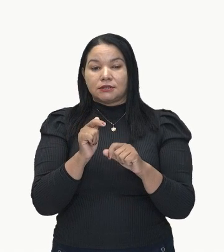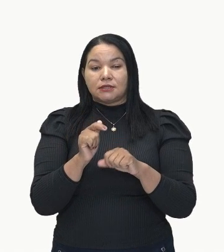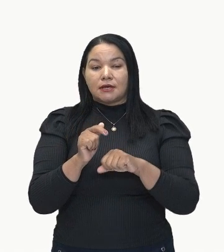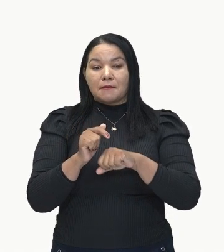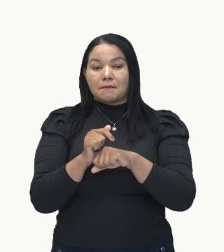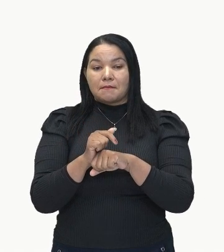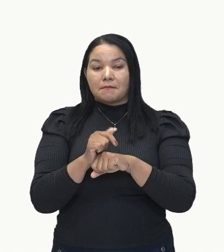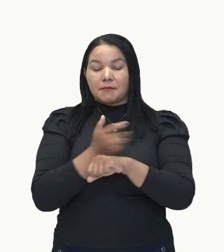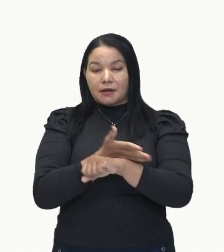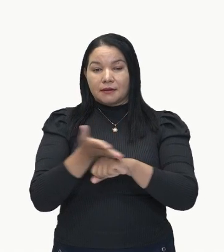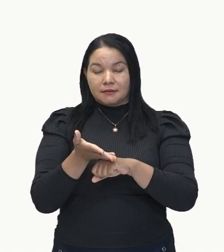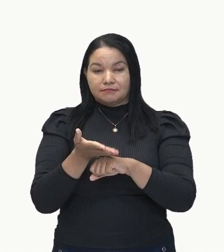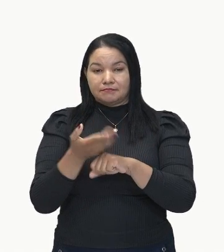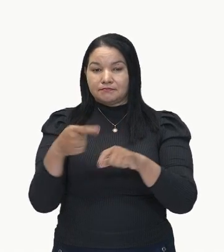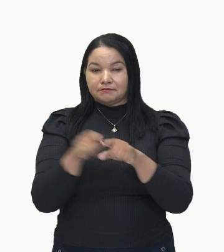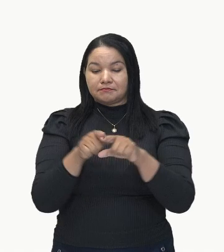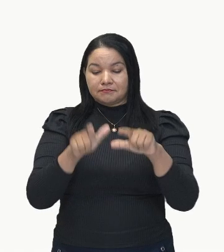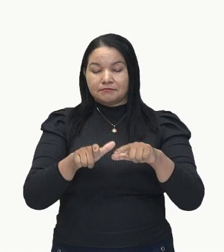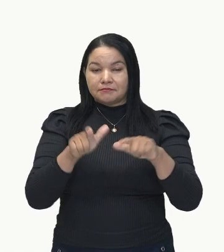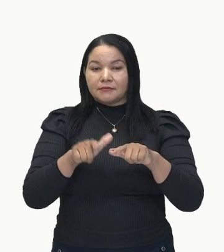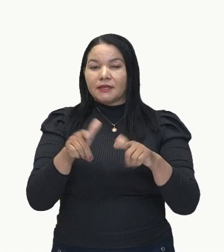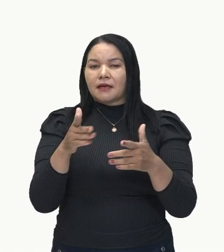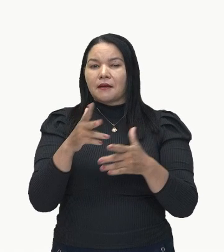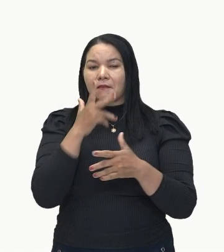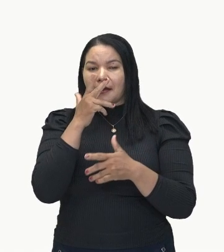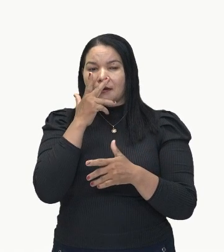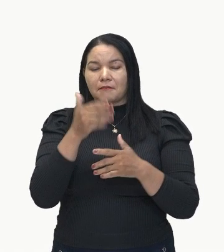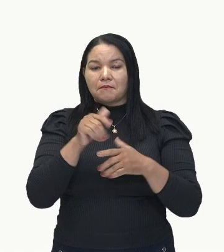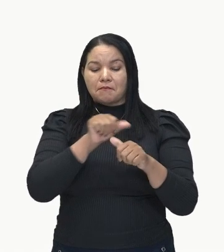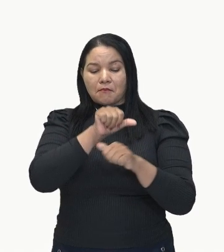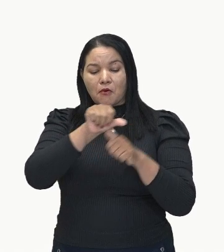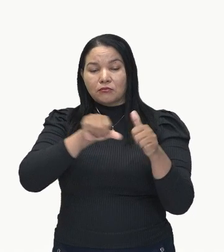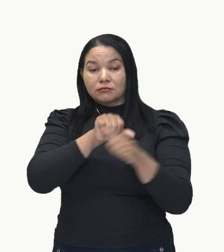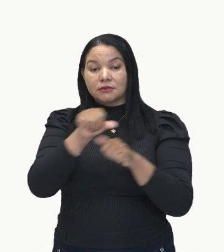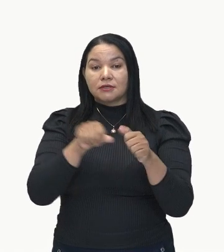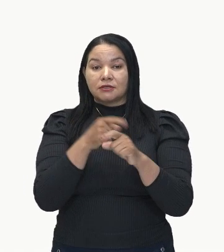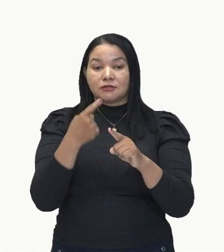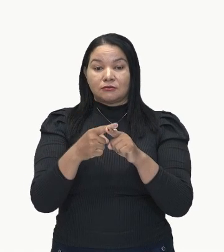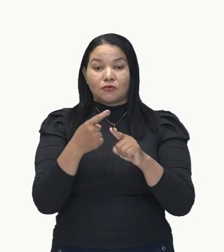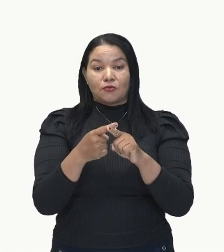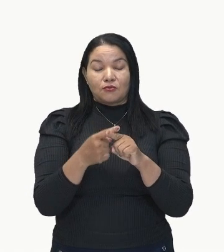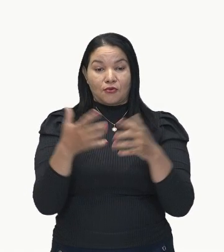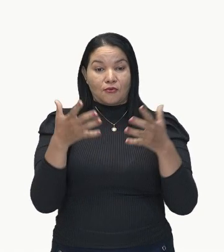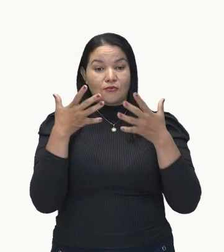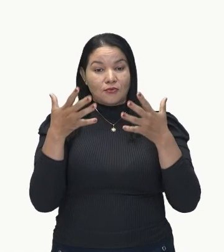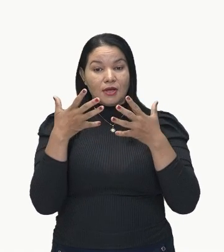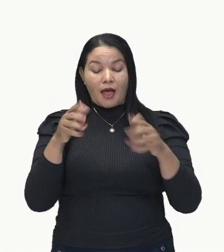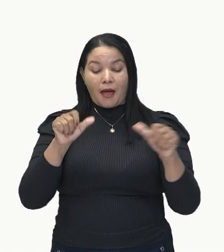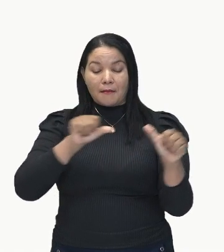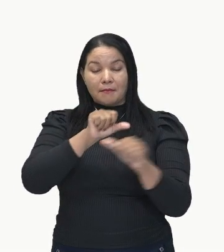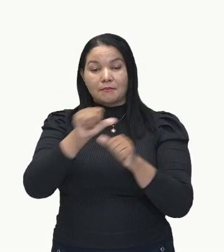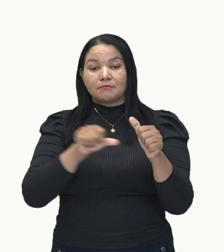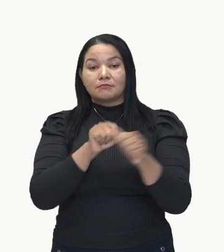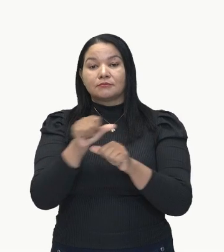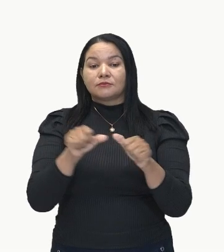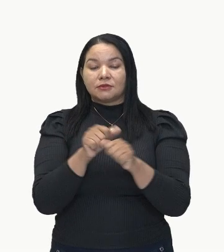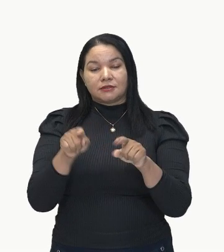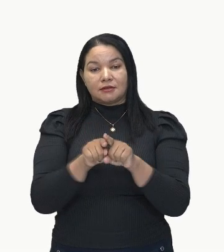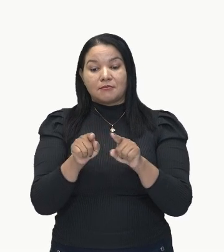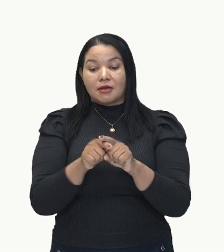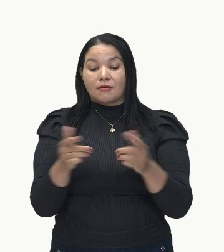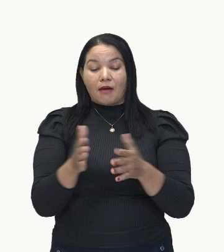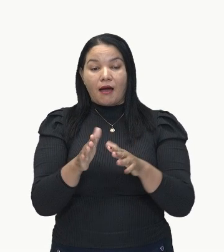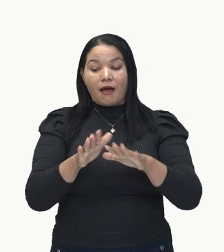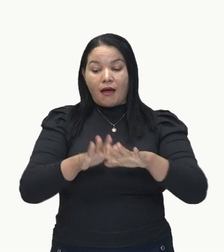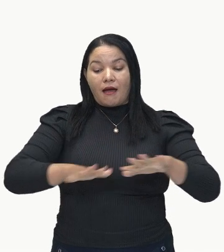semiárido, né? De mudanças, saindo ali de uma área mais tropical, né? E de uma área desértica.